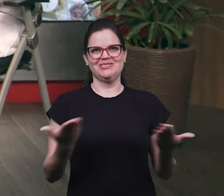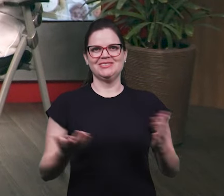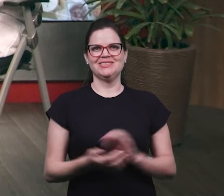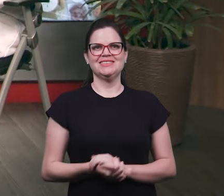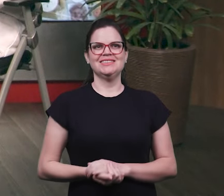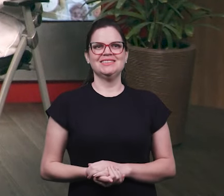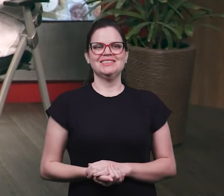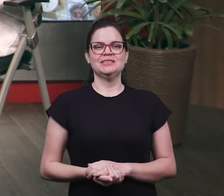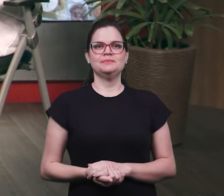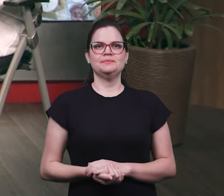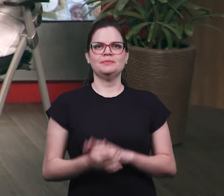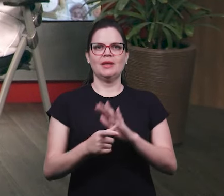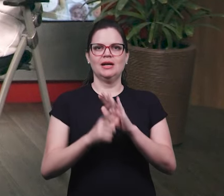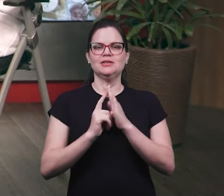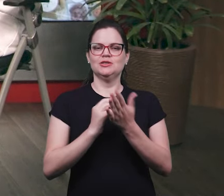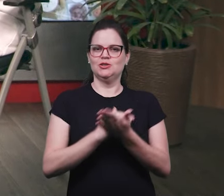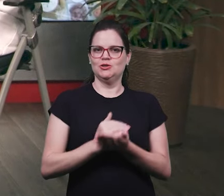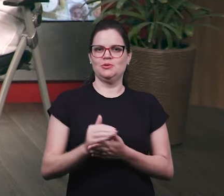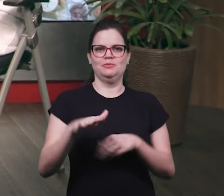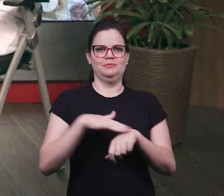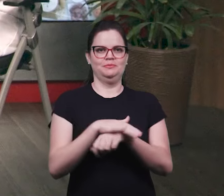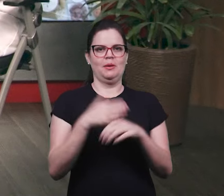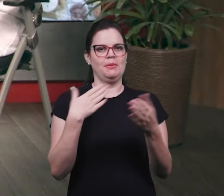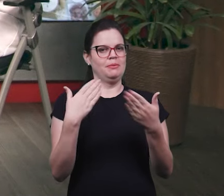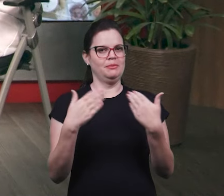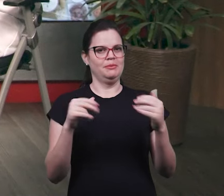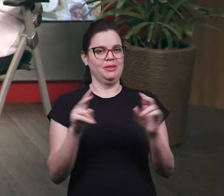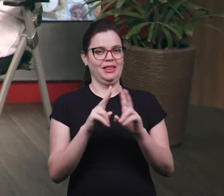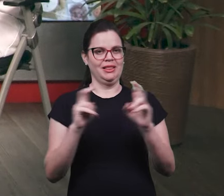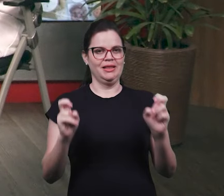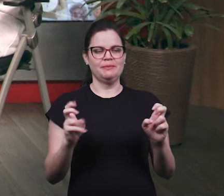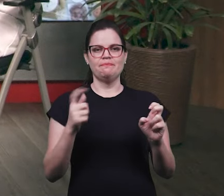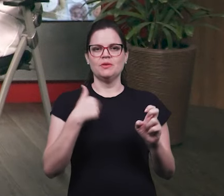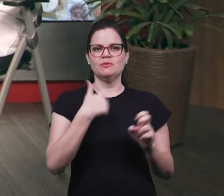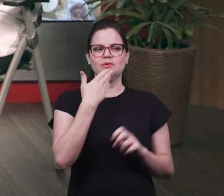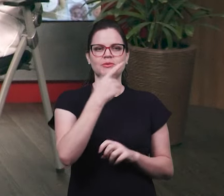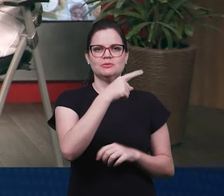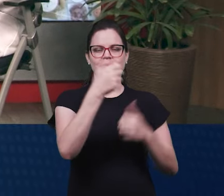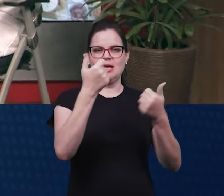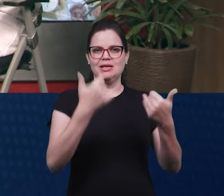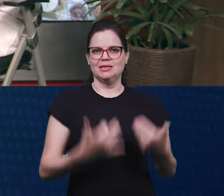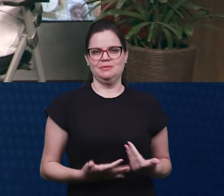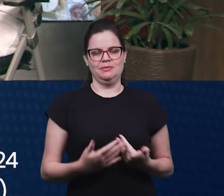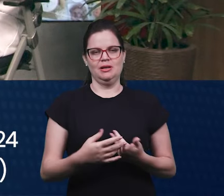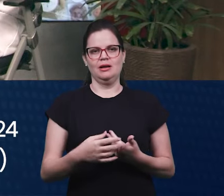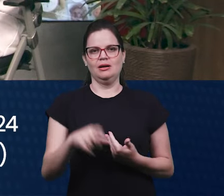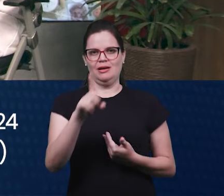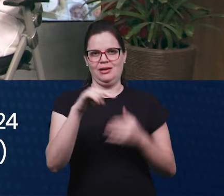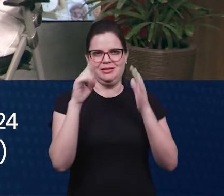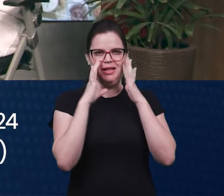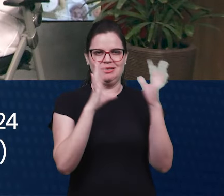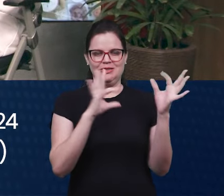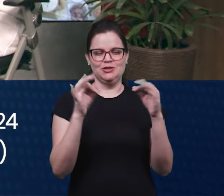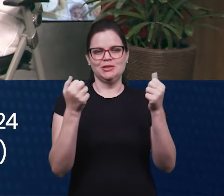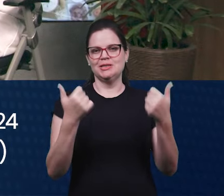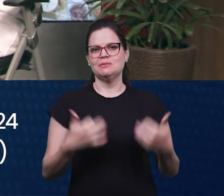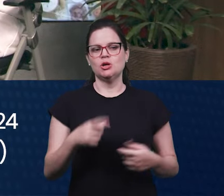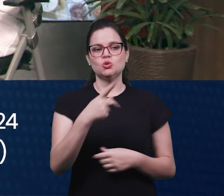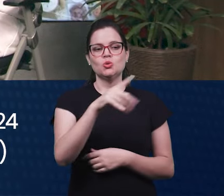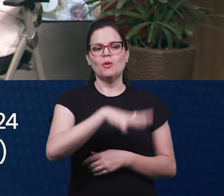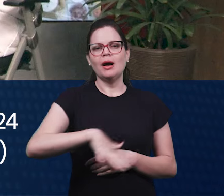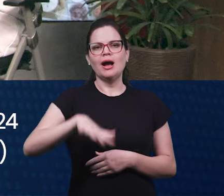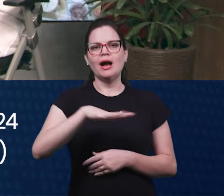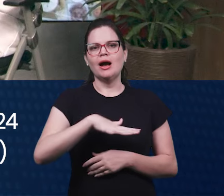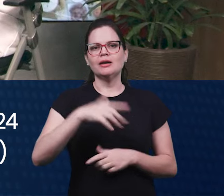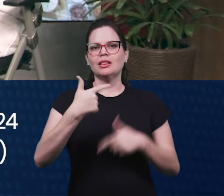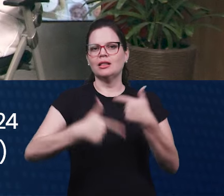então a gente né antes da gente iniciar o nosso tema Eu gostaria que você falasse pro pessoal que tá nos assistindo eh a sua área